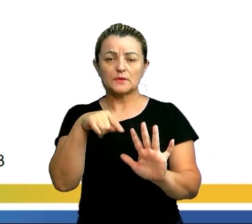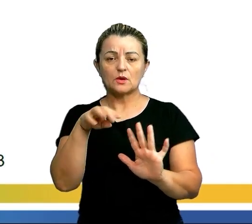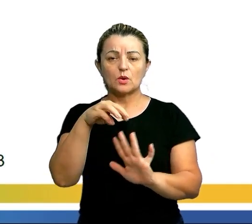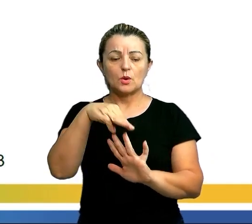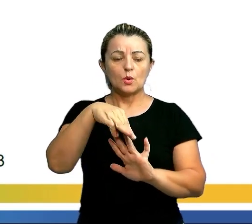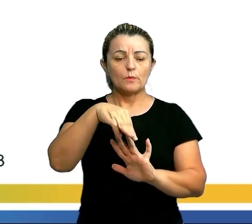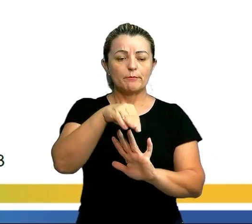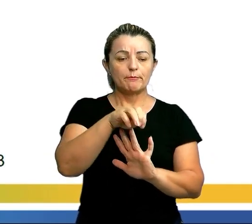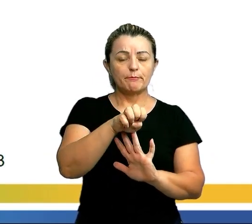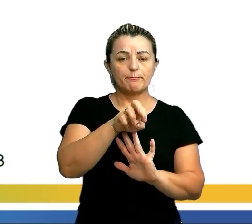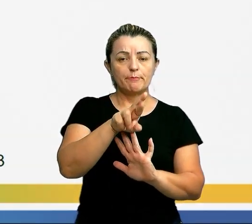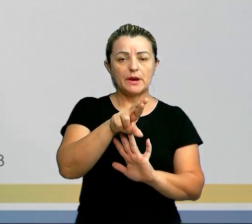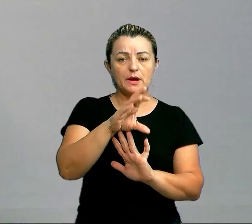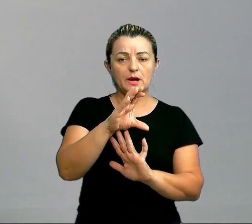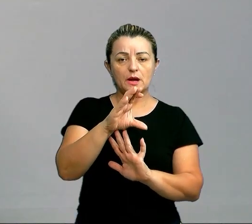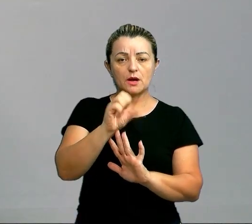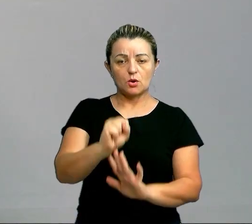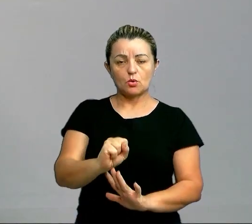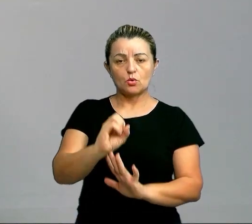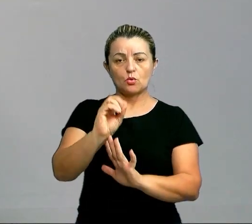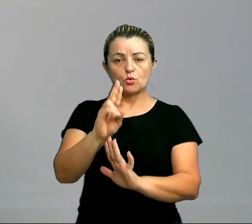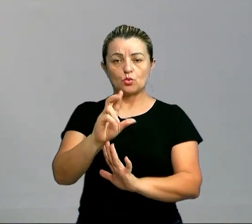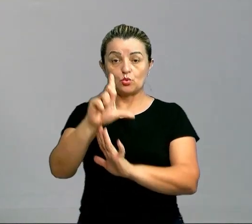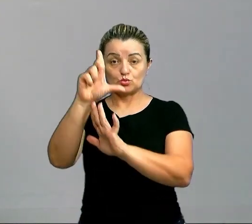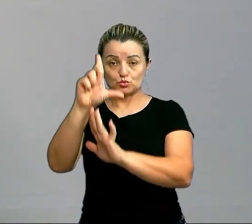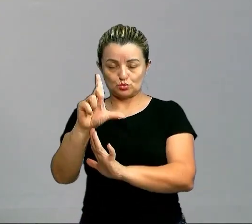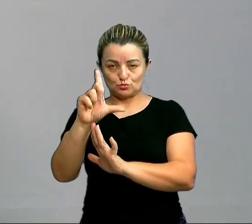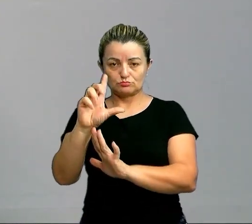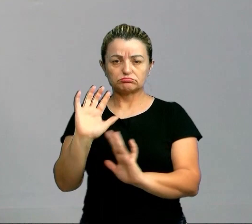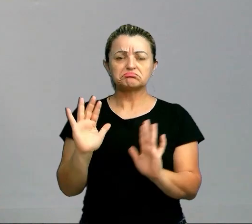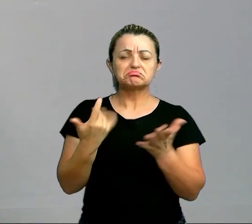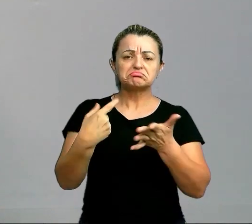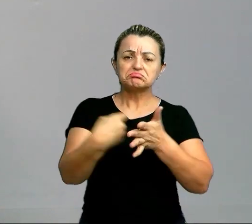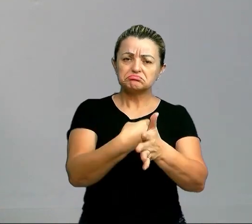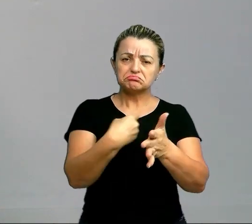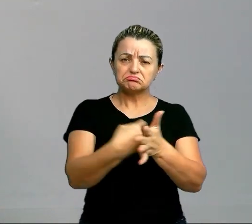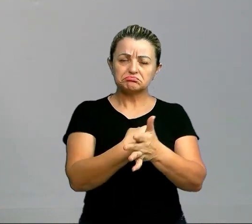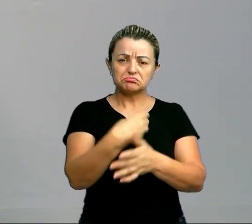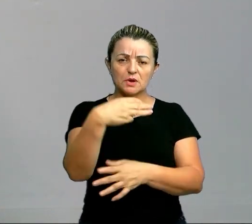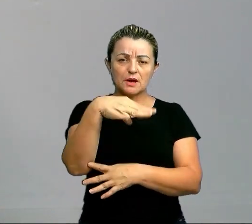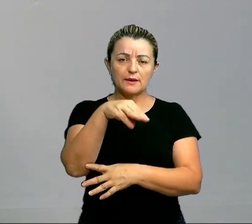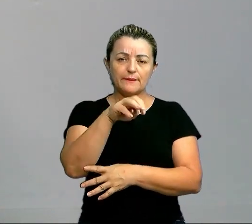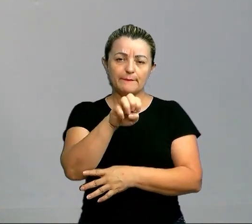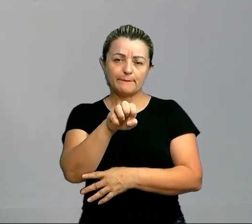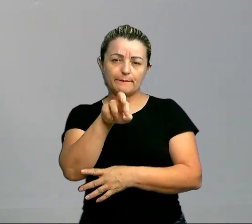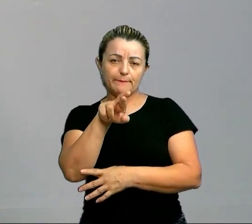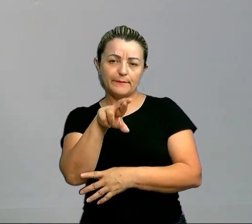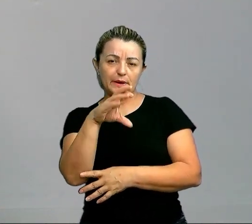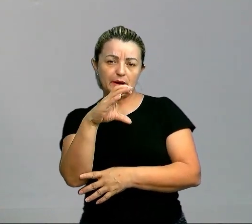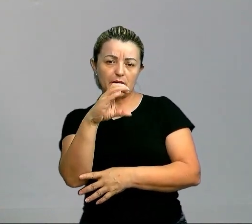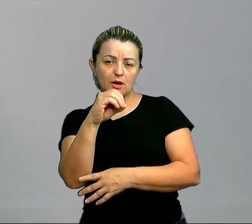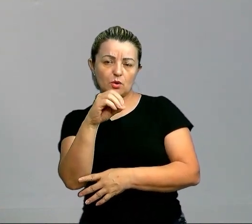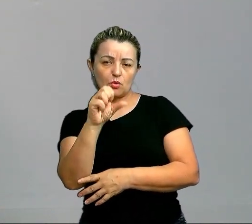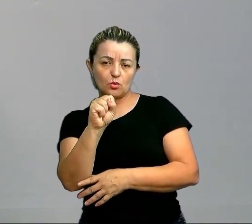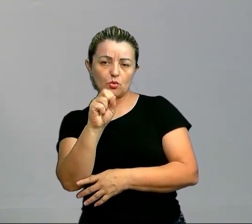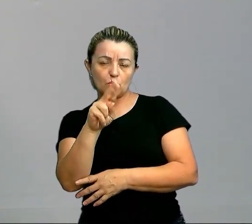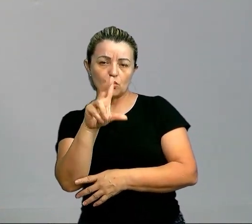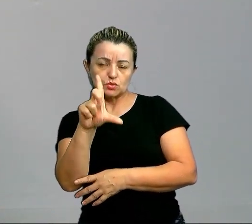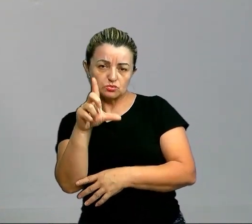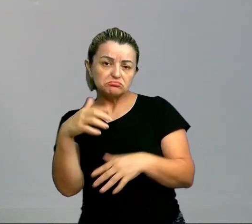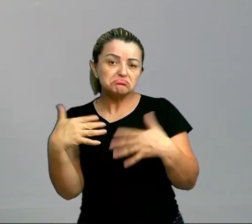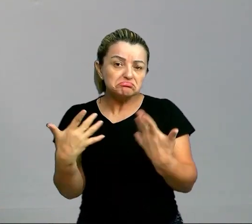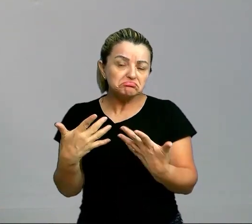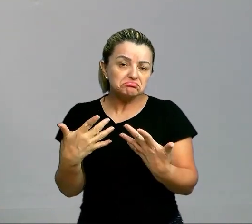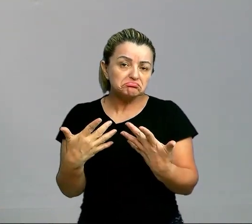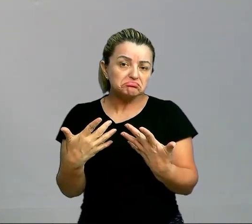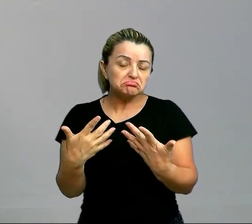Mercosul. Aí você pode perguntar, mas professor, o nome do Mercosul é Mercado Comum do Sul.